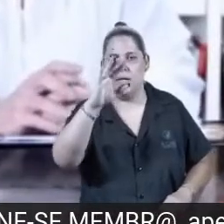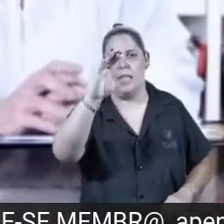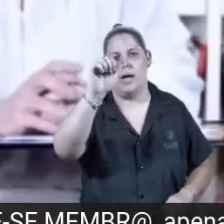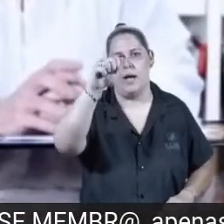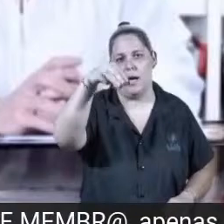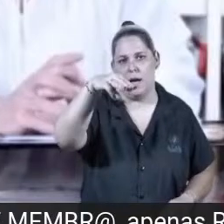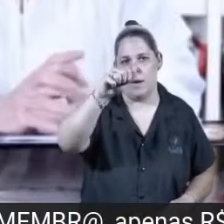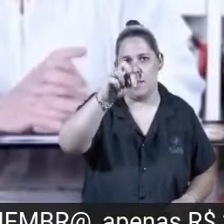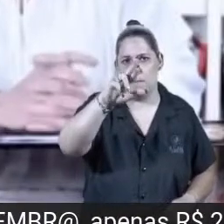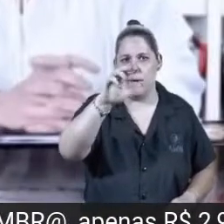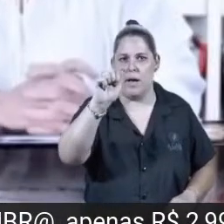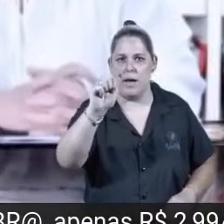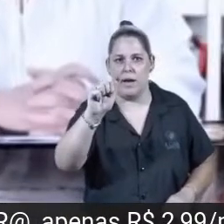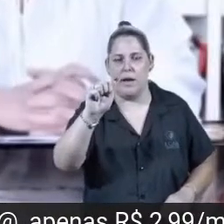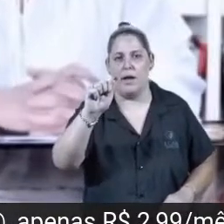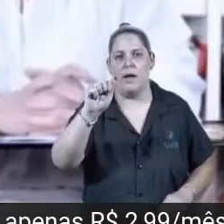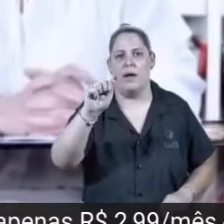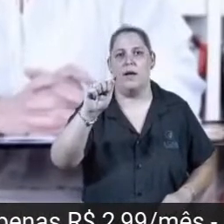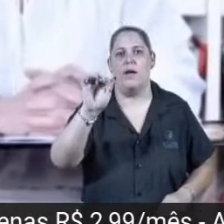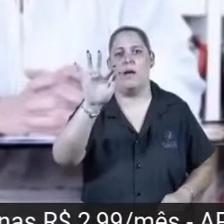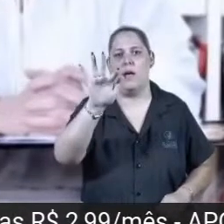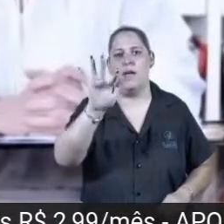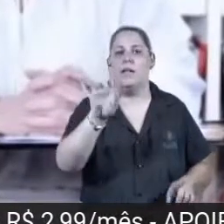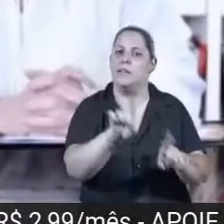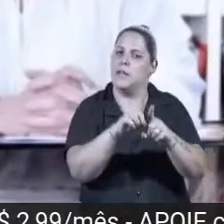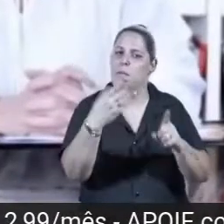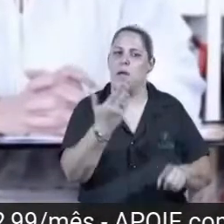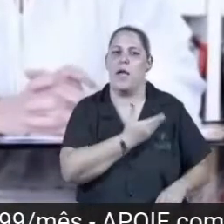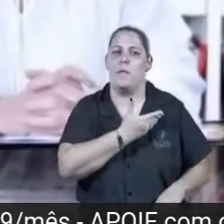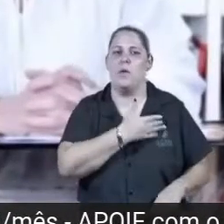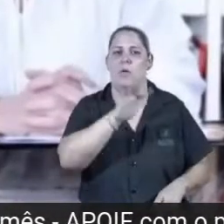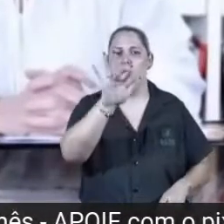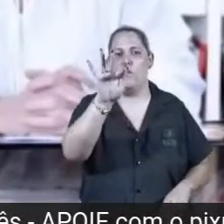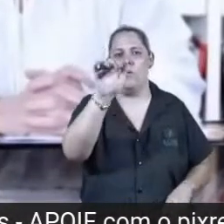companheiro Fabiano Contarato.